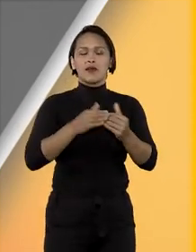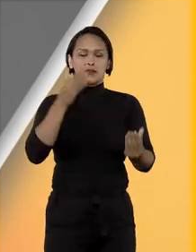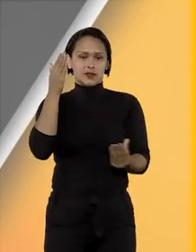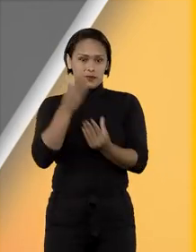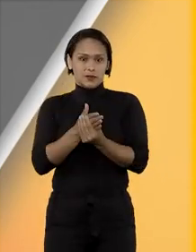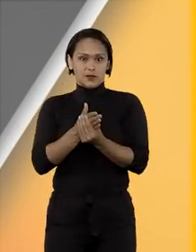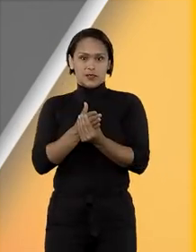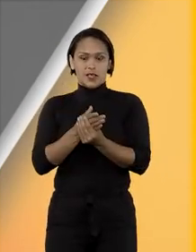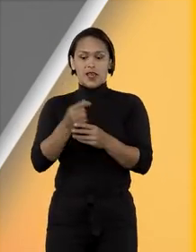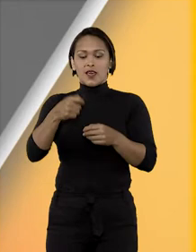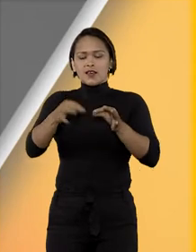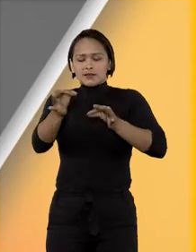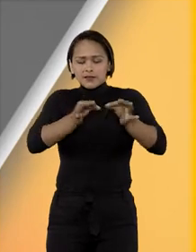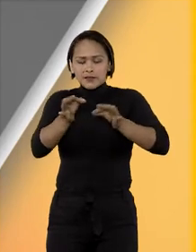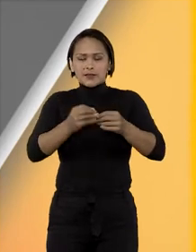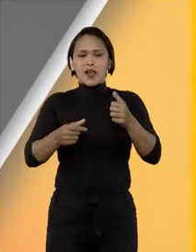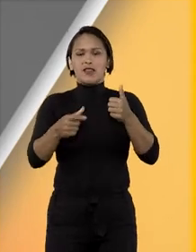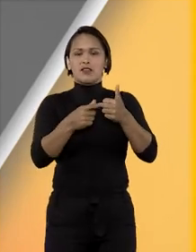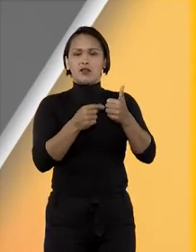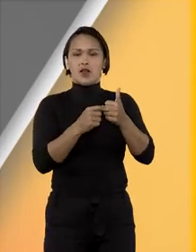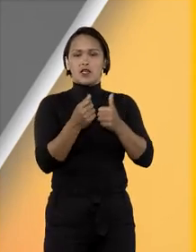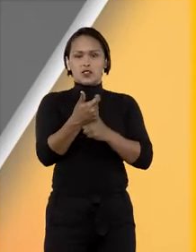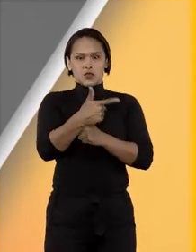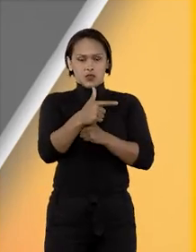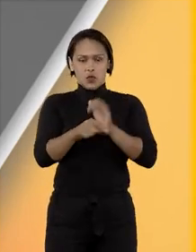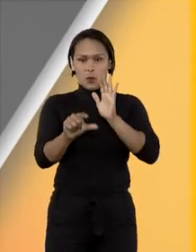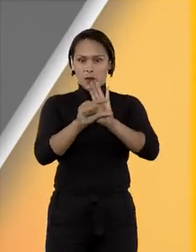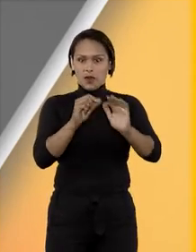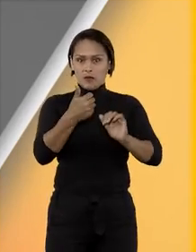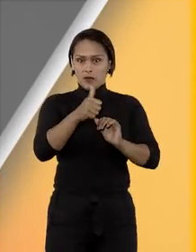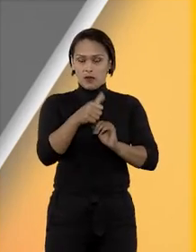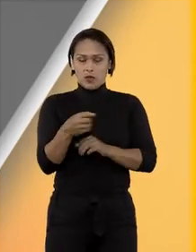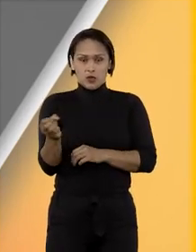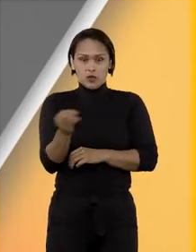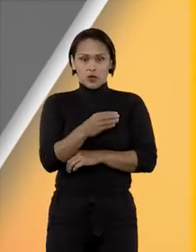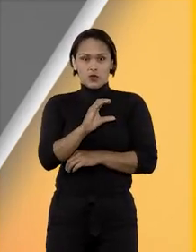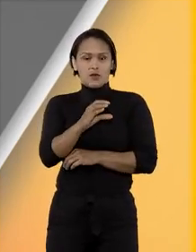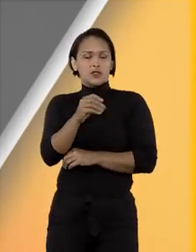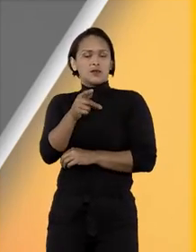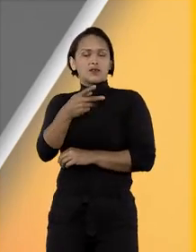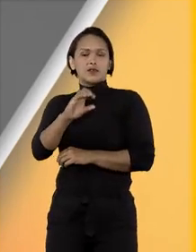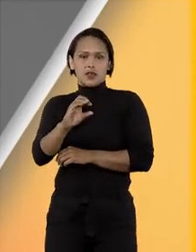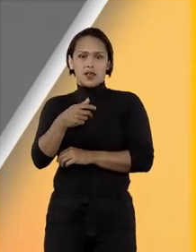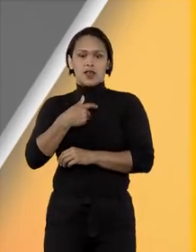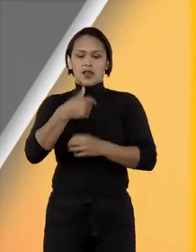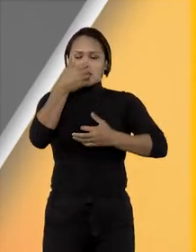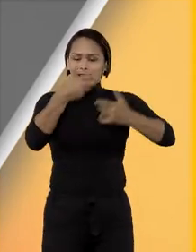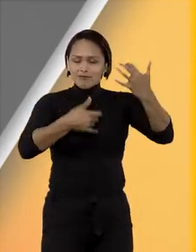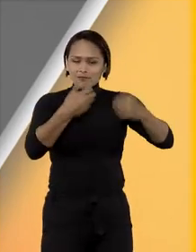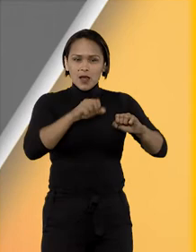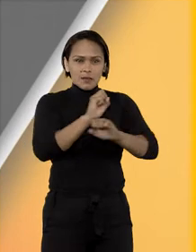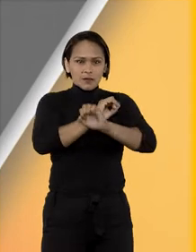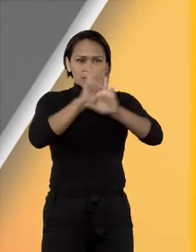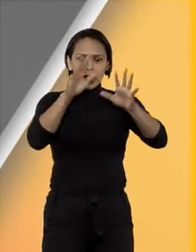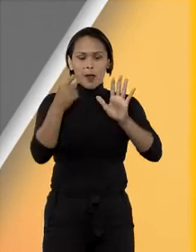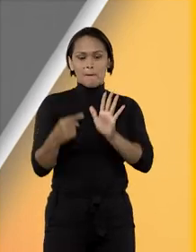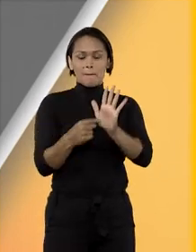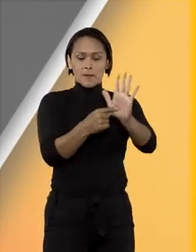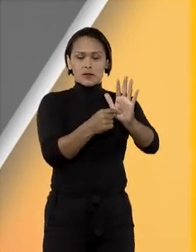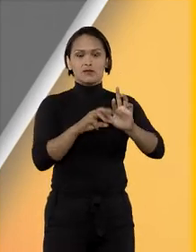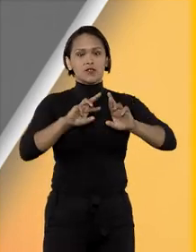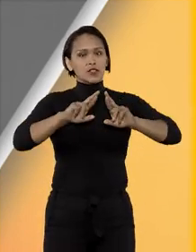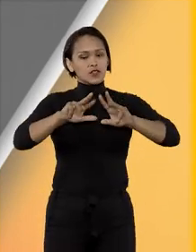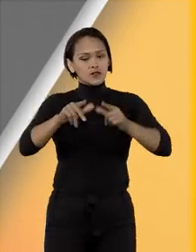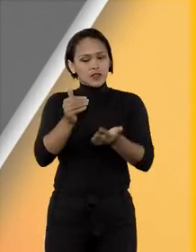é isso que é tratado no artigo 2º, parágrafo 1º do novo Código de Processo Civil, que explicitamente traz a diferença